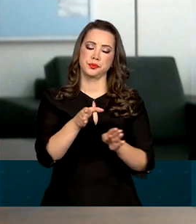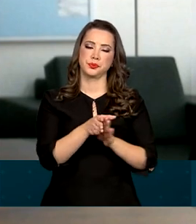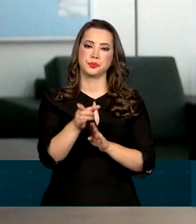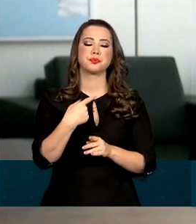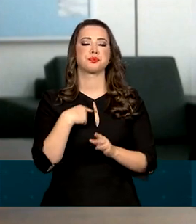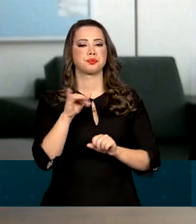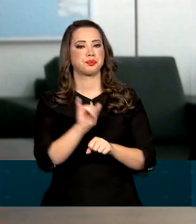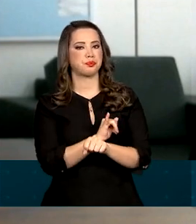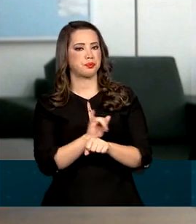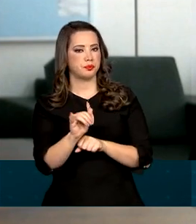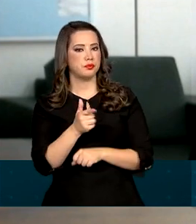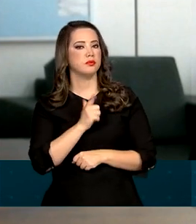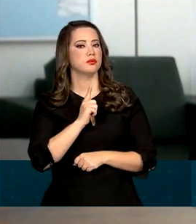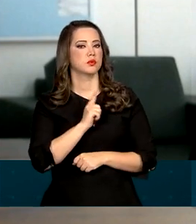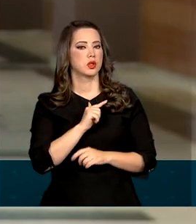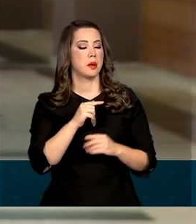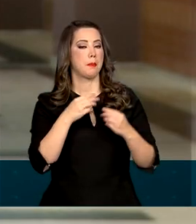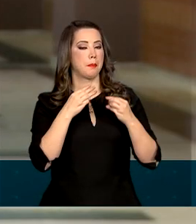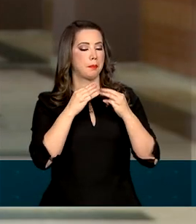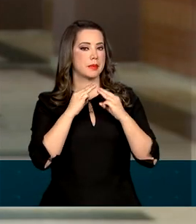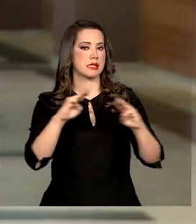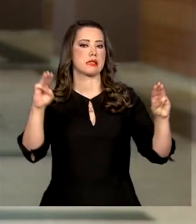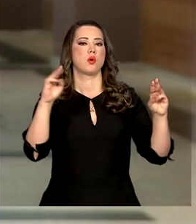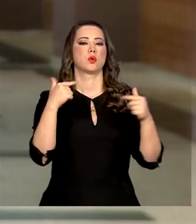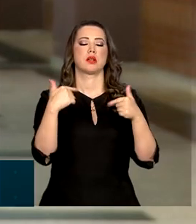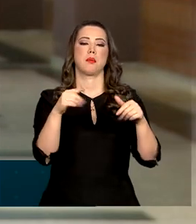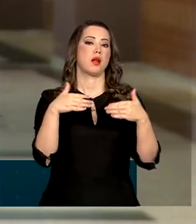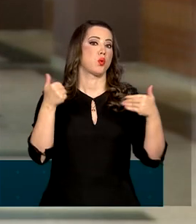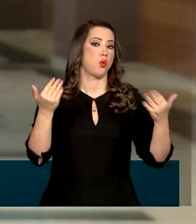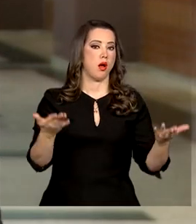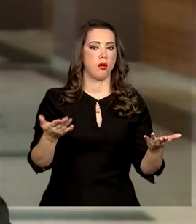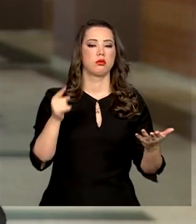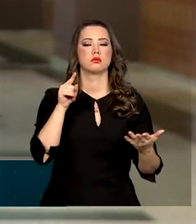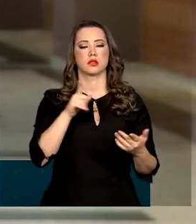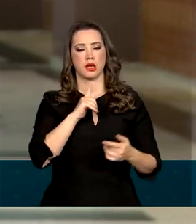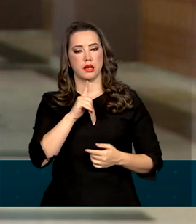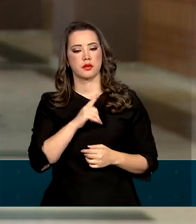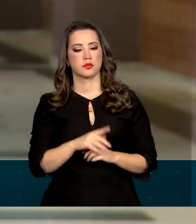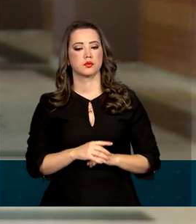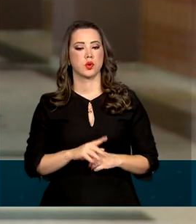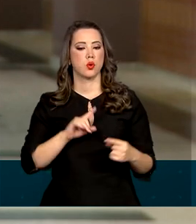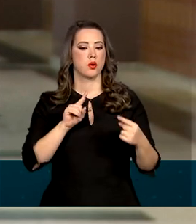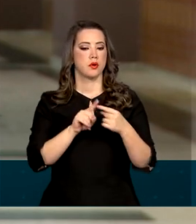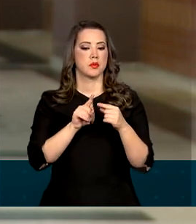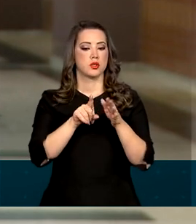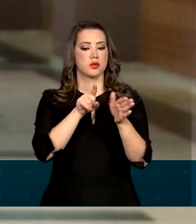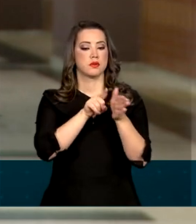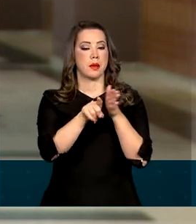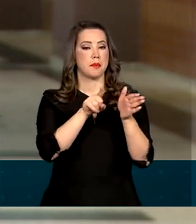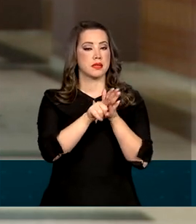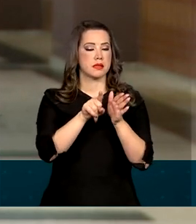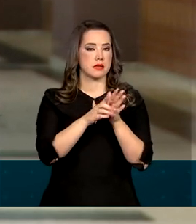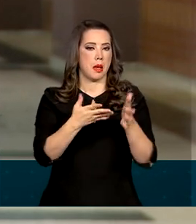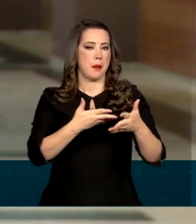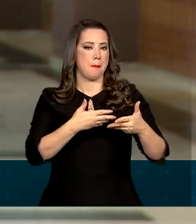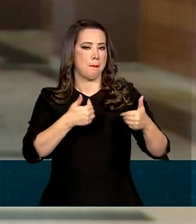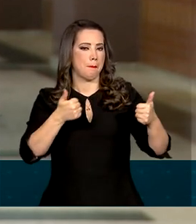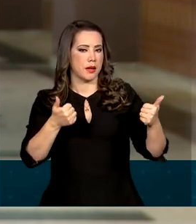tem estratégia, tem missão. O foco da pesquisa científica é melhorar a limpeza, a segurança